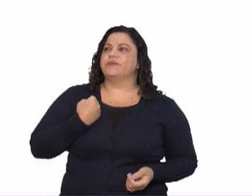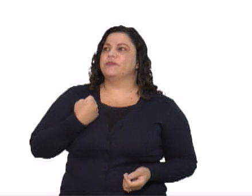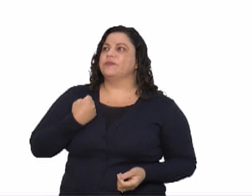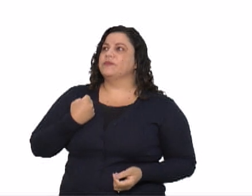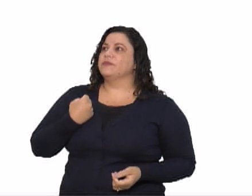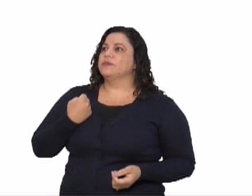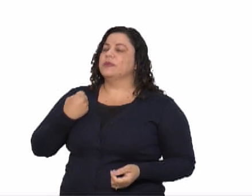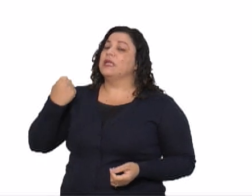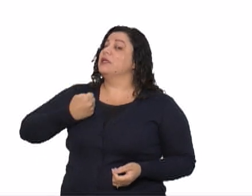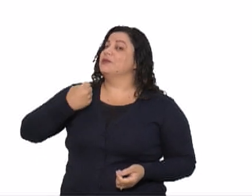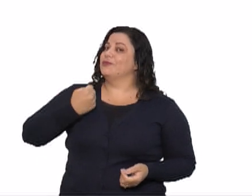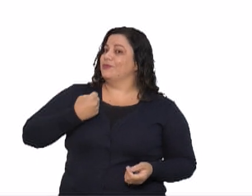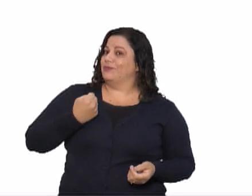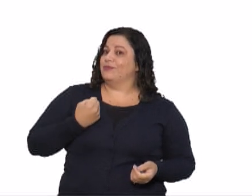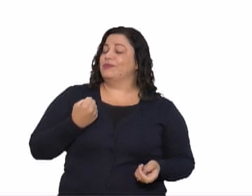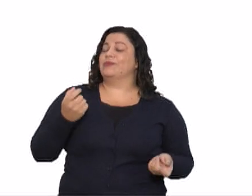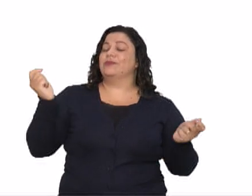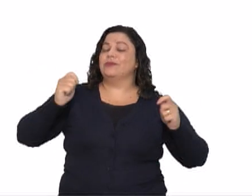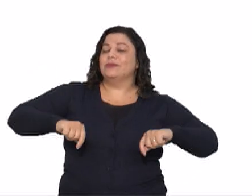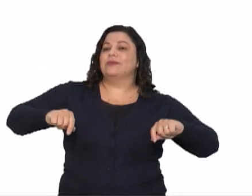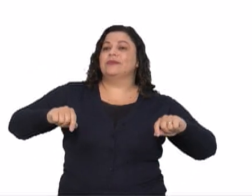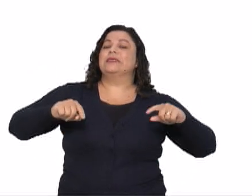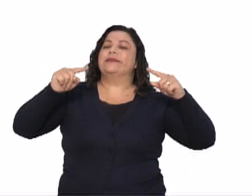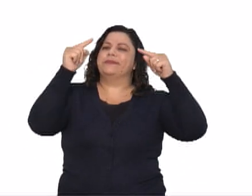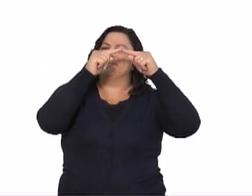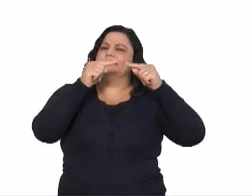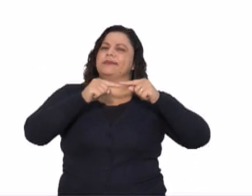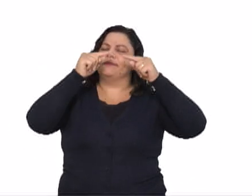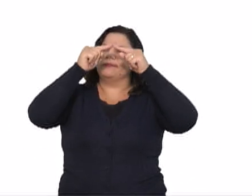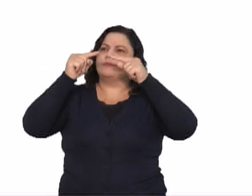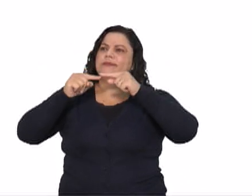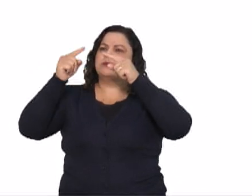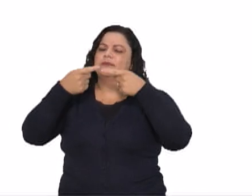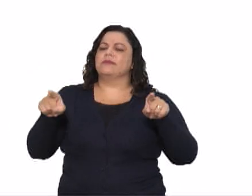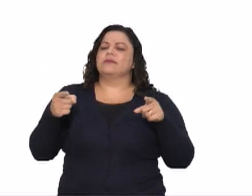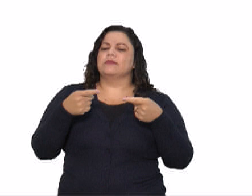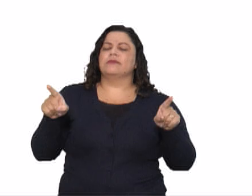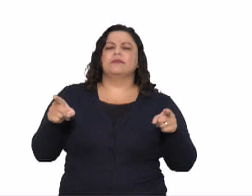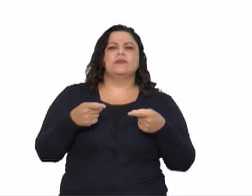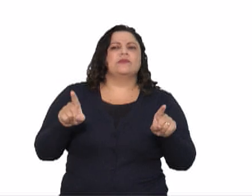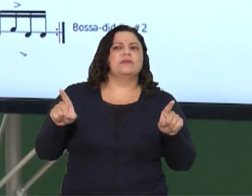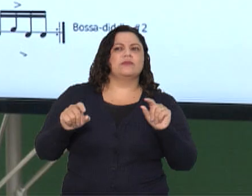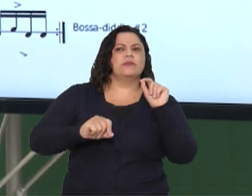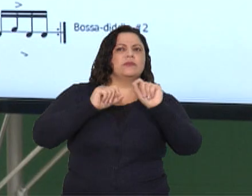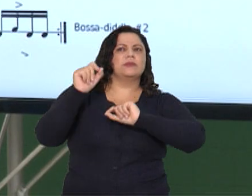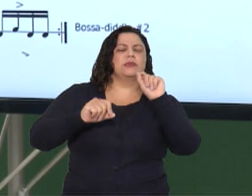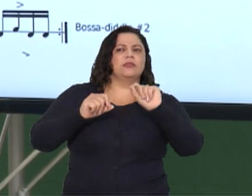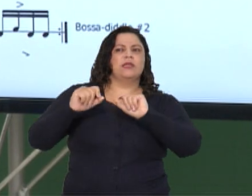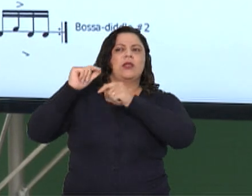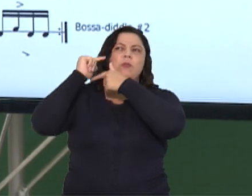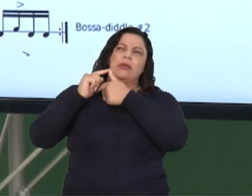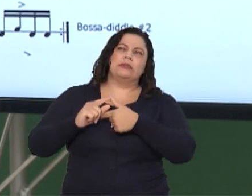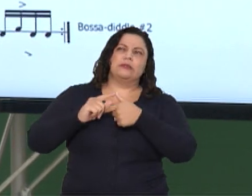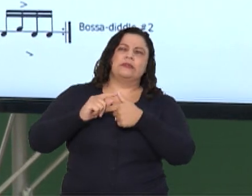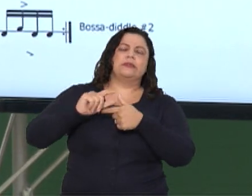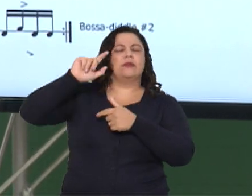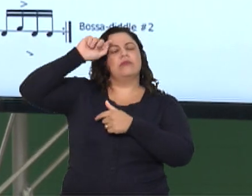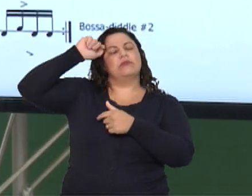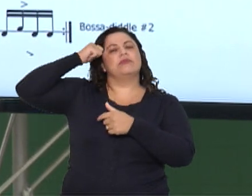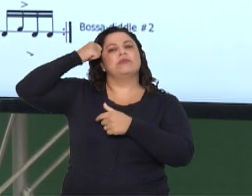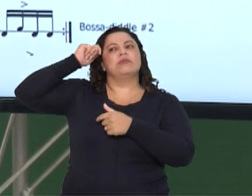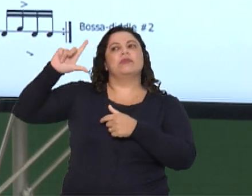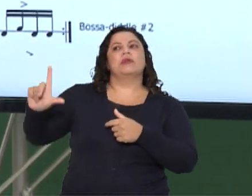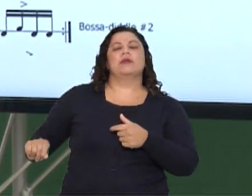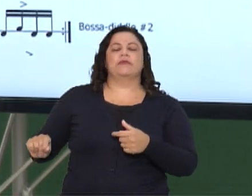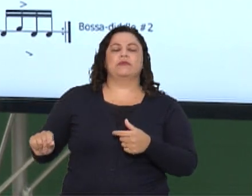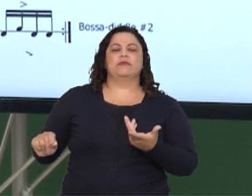ele tem bastante a ver com as músicas de vertente, que tem assim uma tradição africana, bastante a ver com a